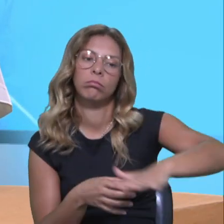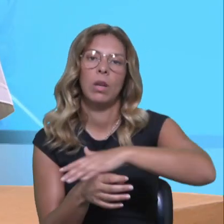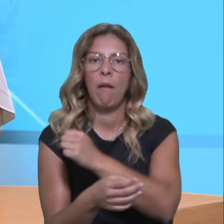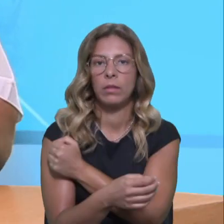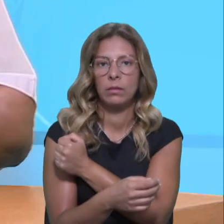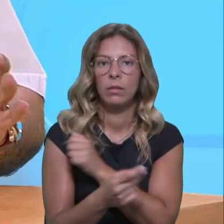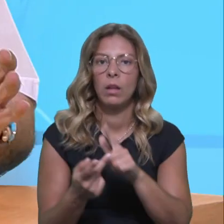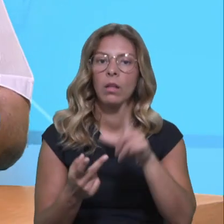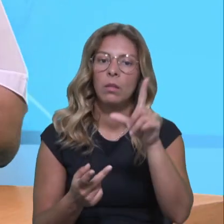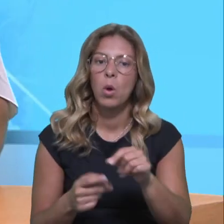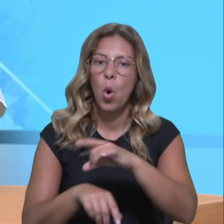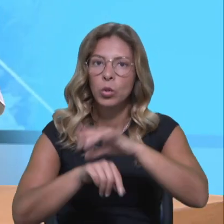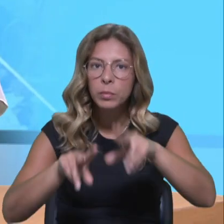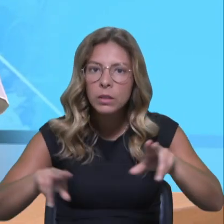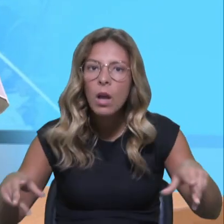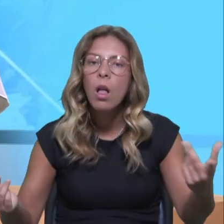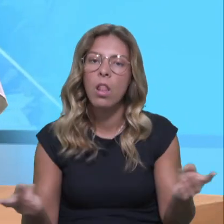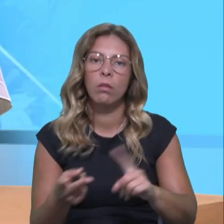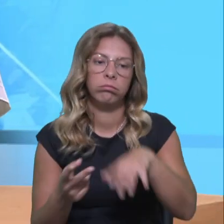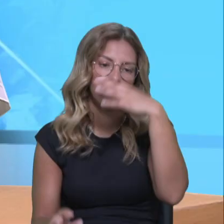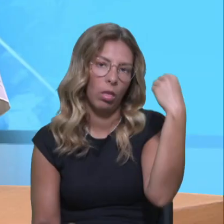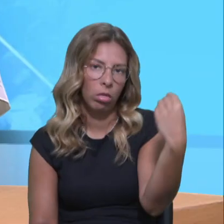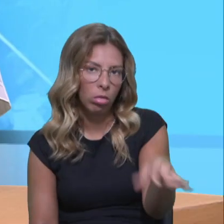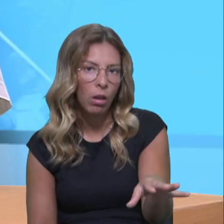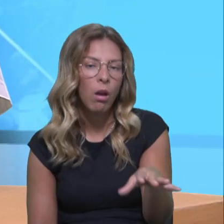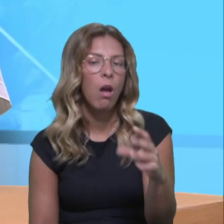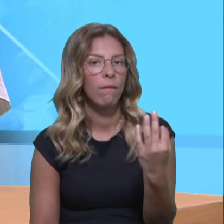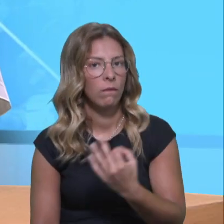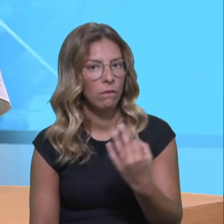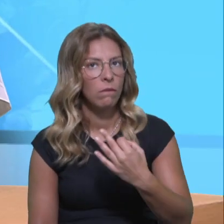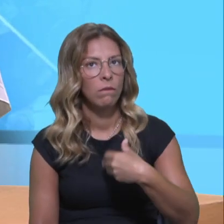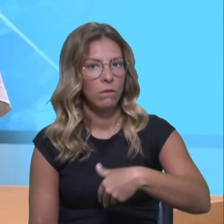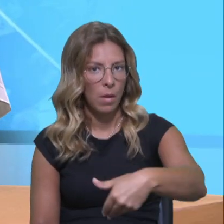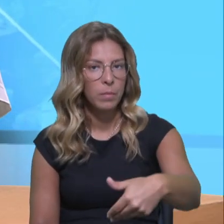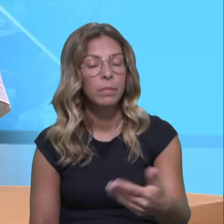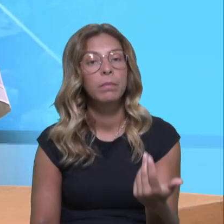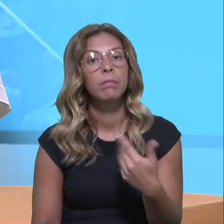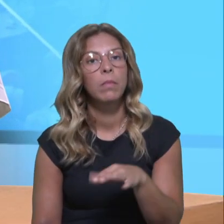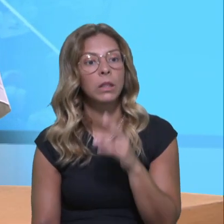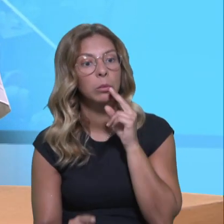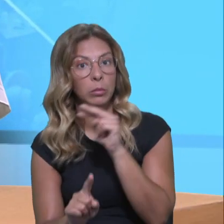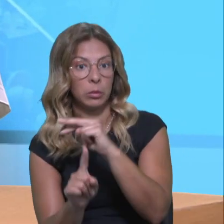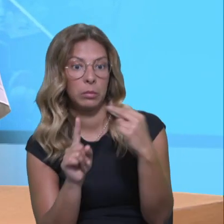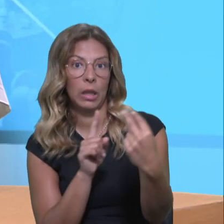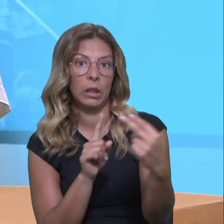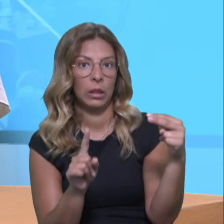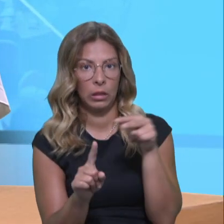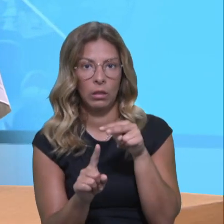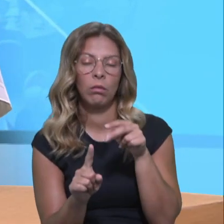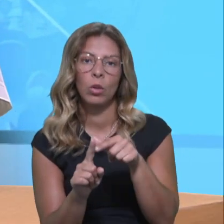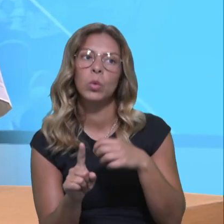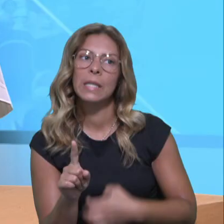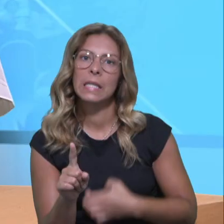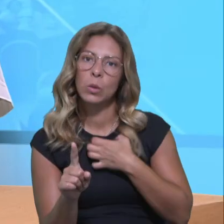próprios hospitais, completamente ali abandonados pelos familiares. E nessa perspectiva, eu diria